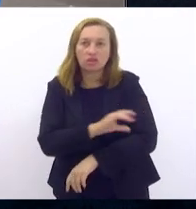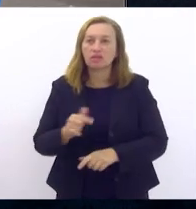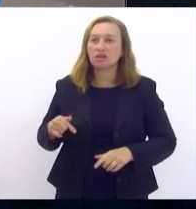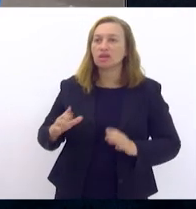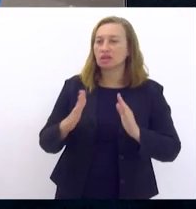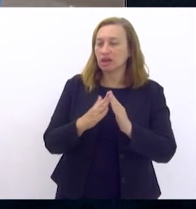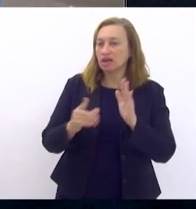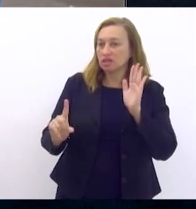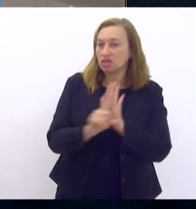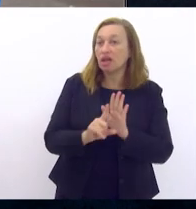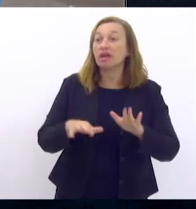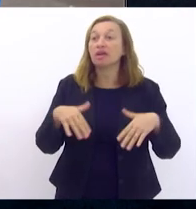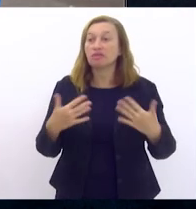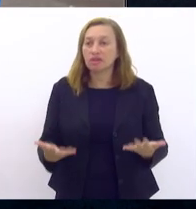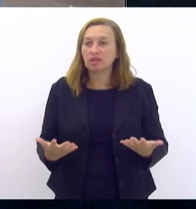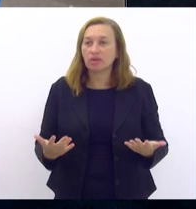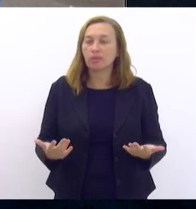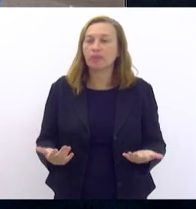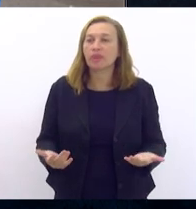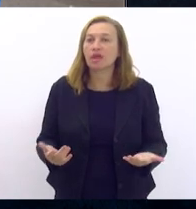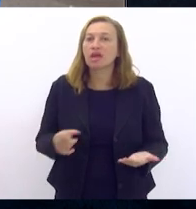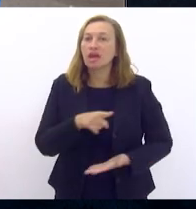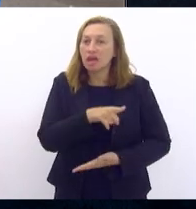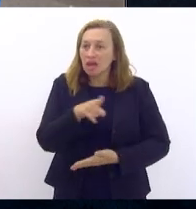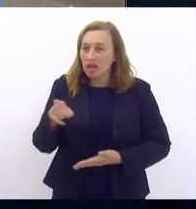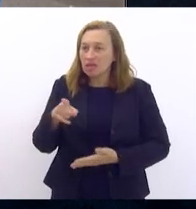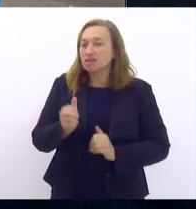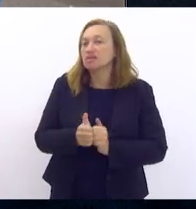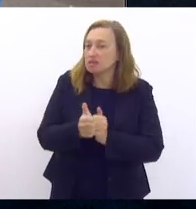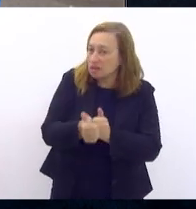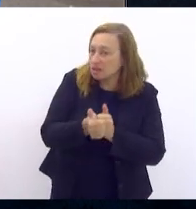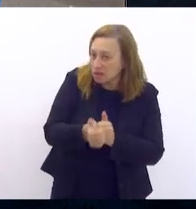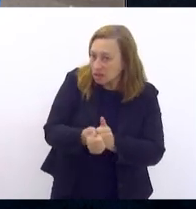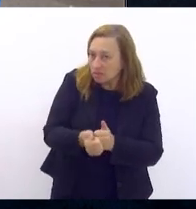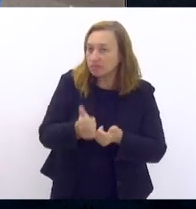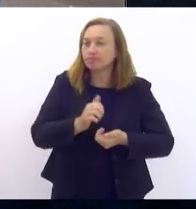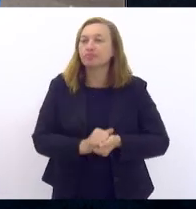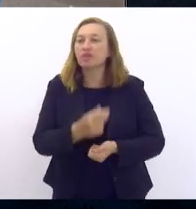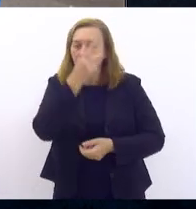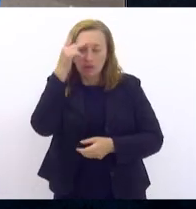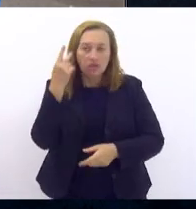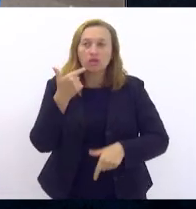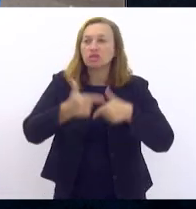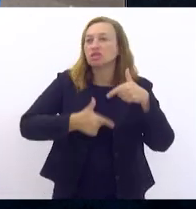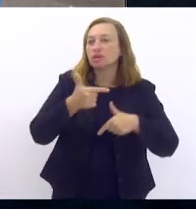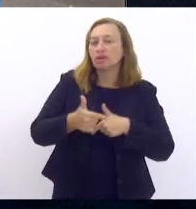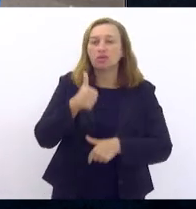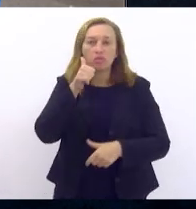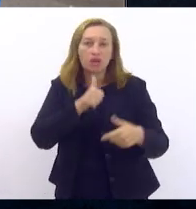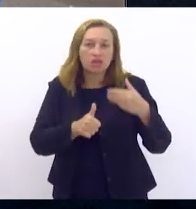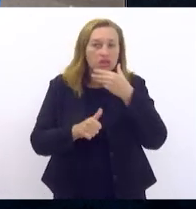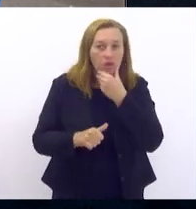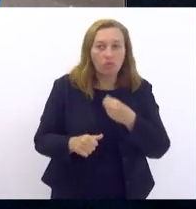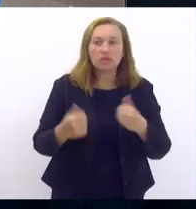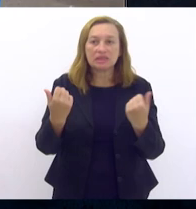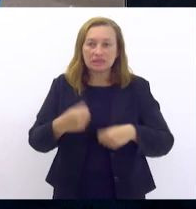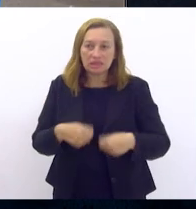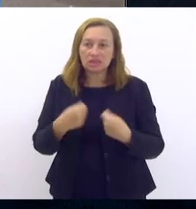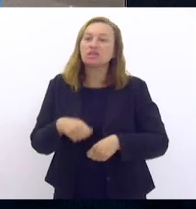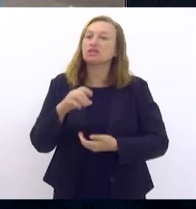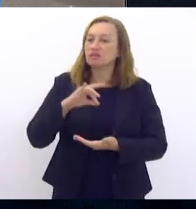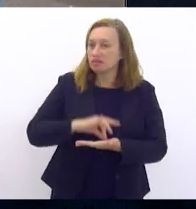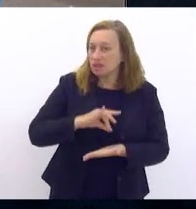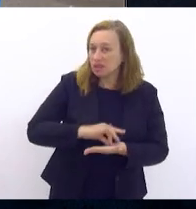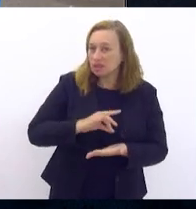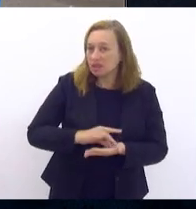Legislativa enfim e esses segmento esses trabalhadores e trabalhadores que necessitam realmente